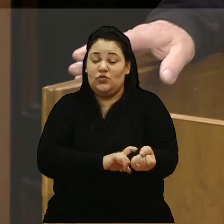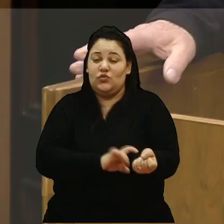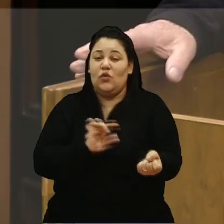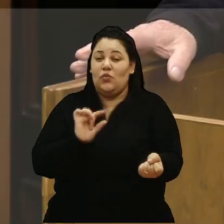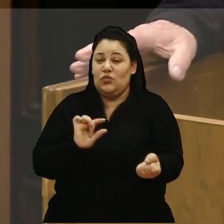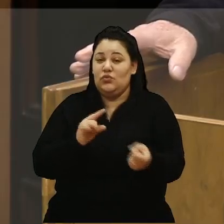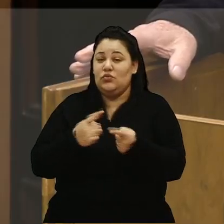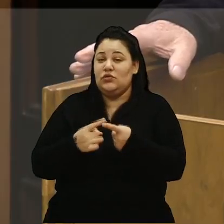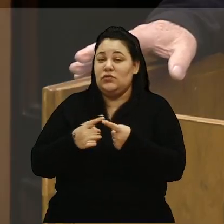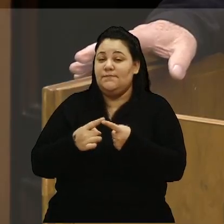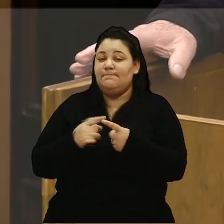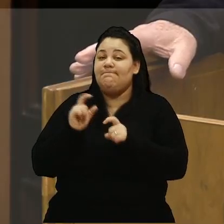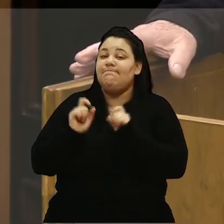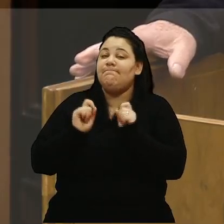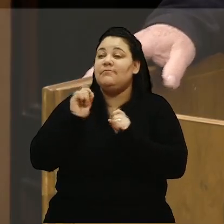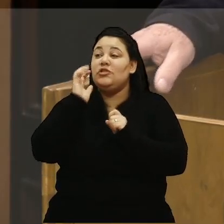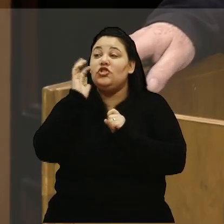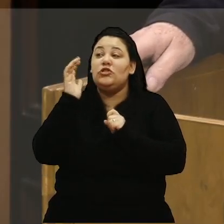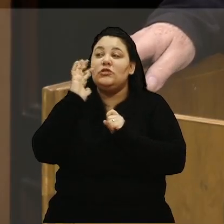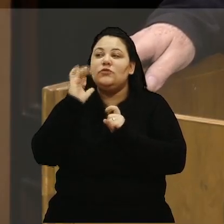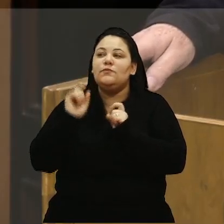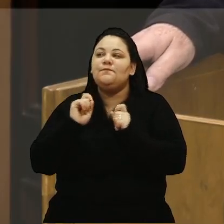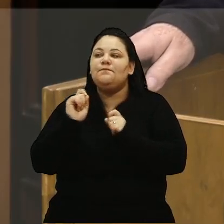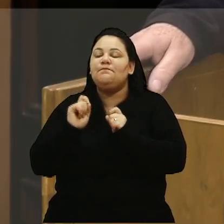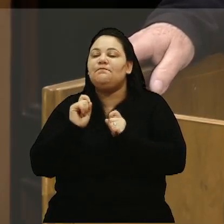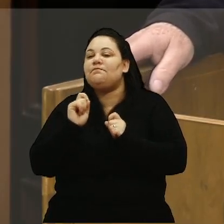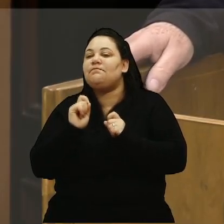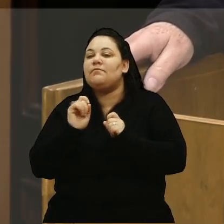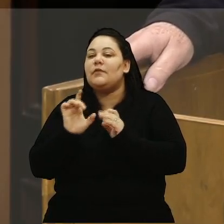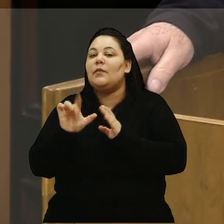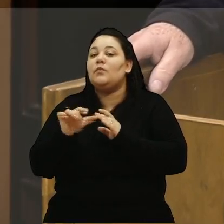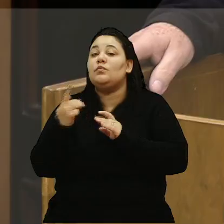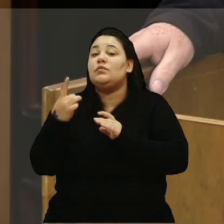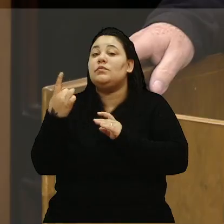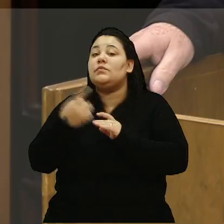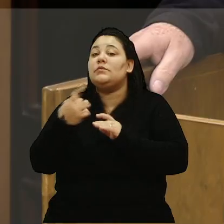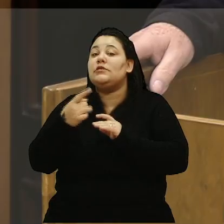do que poderá acontecer a partir de 1º de agosto.